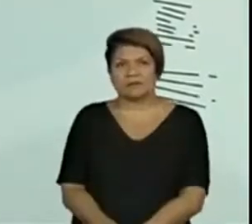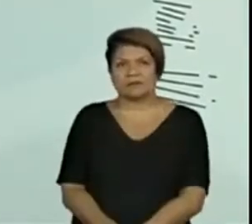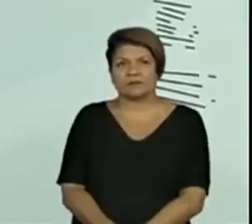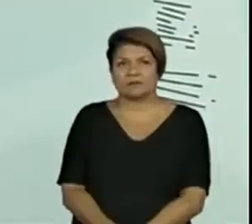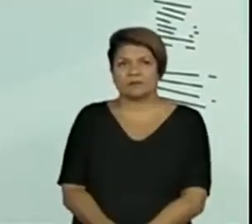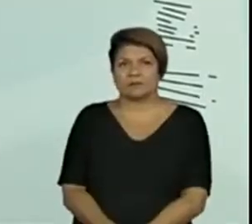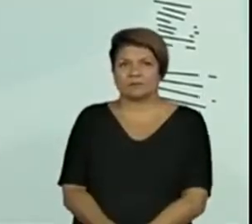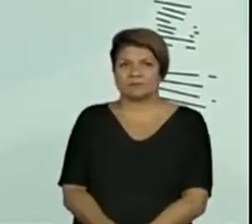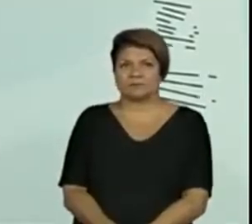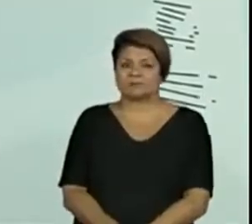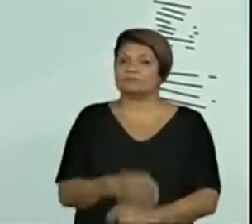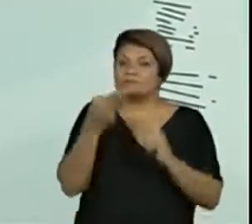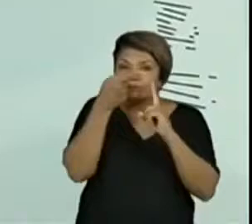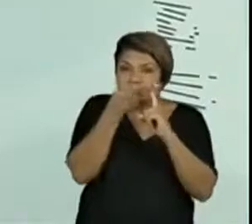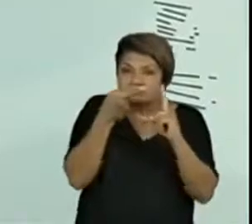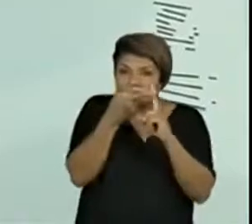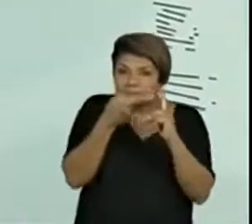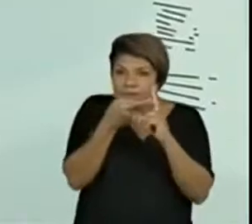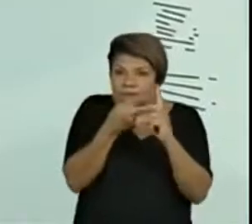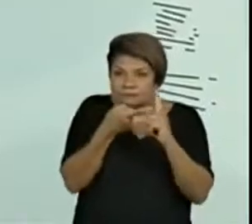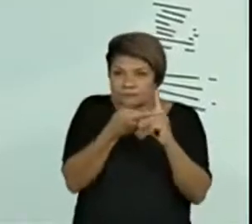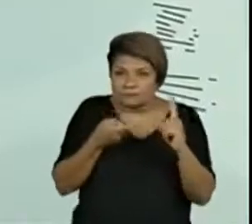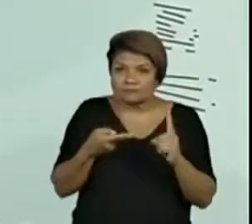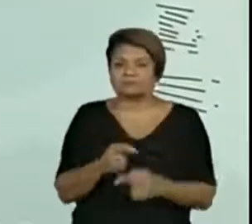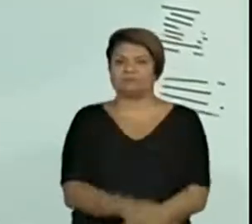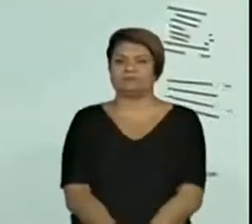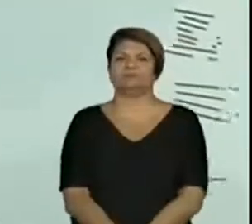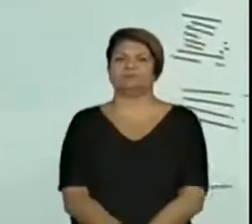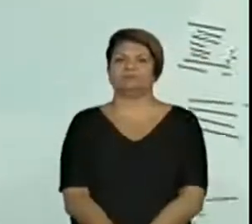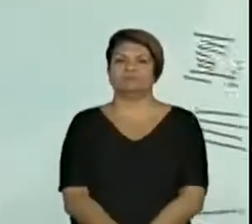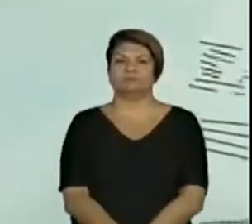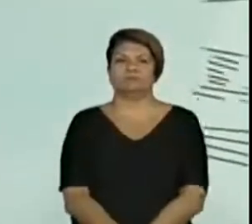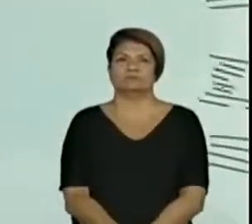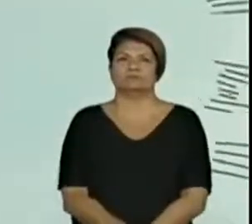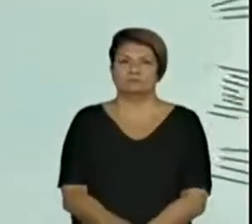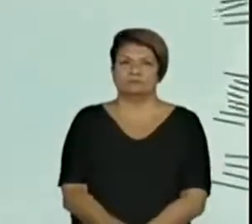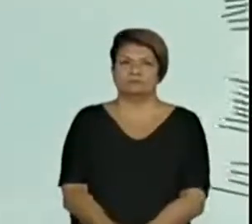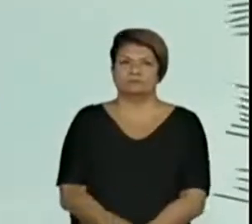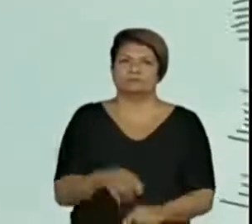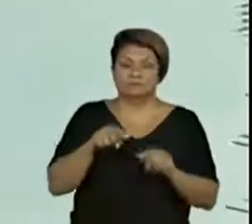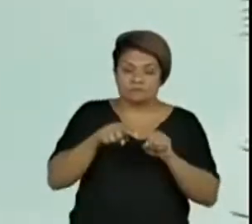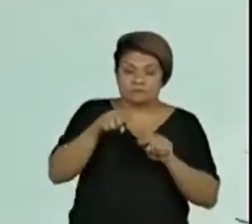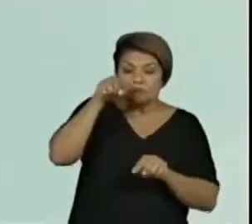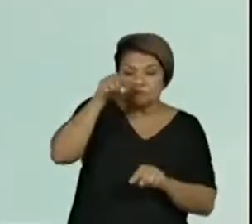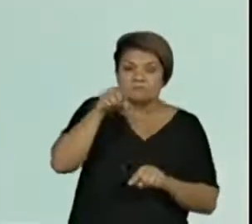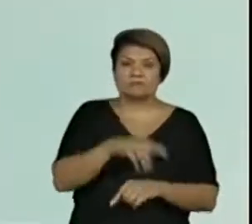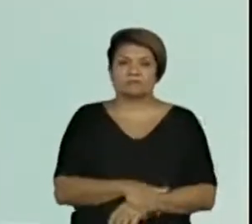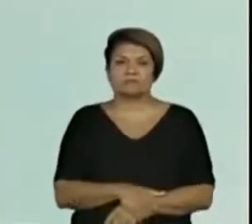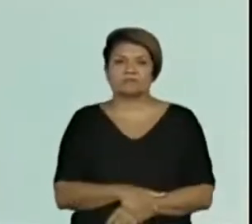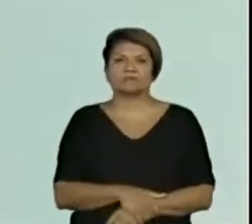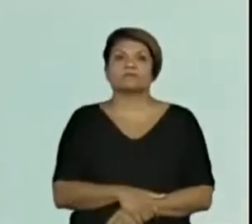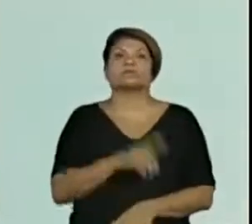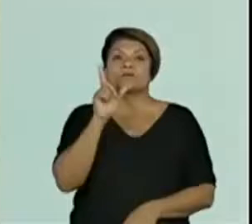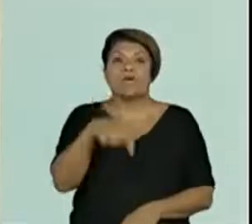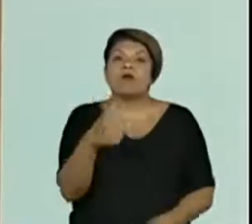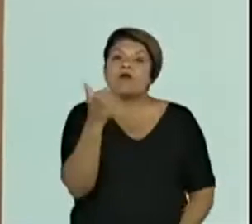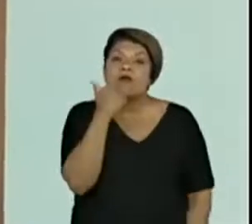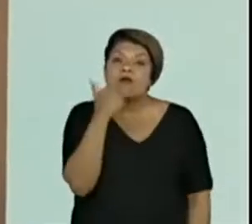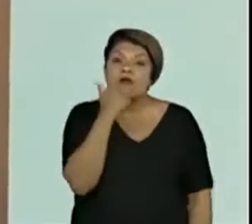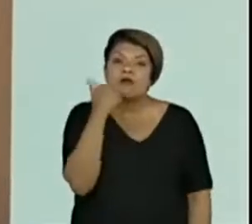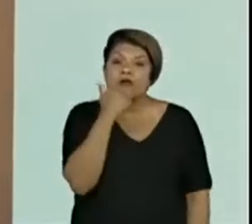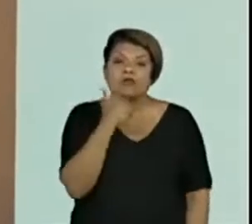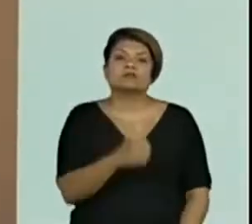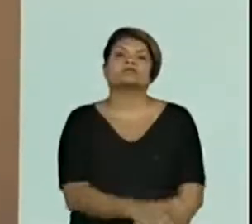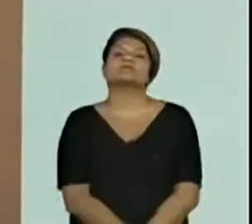Atenção aos risquinhos da imagem, do objeto. E que objeto é esse? É um osso.